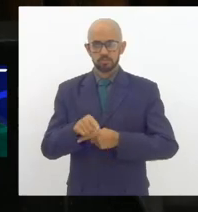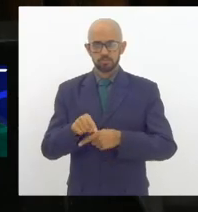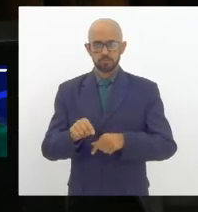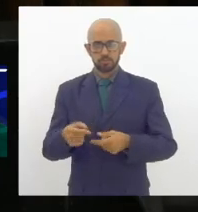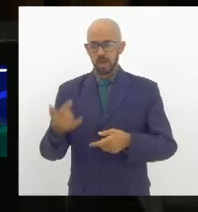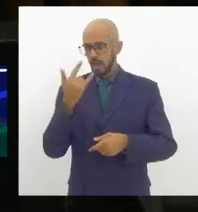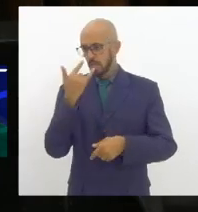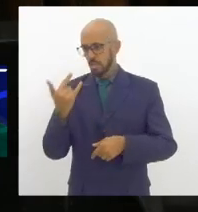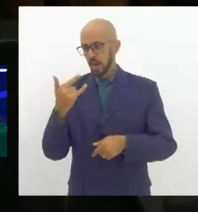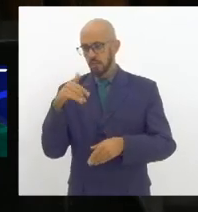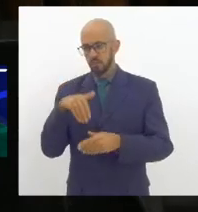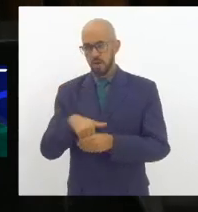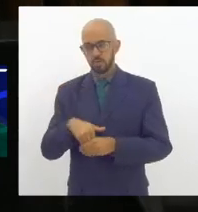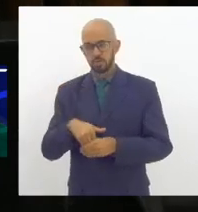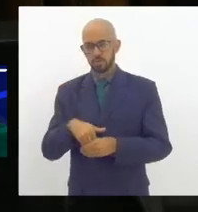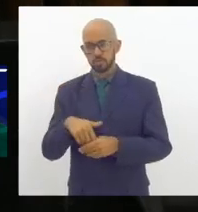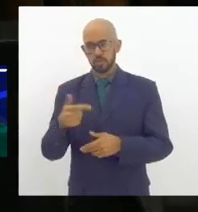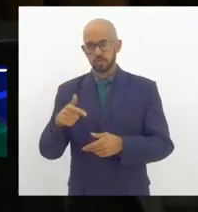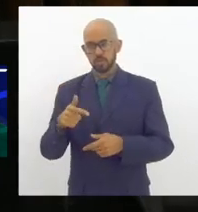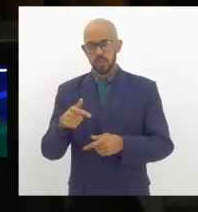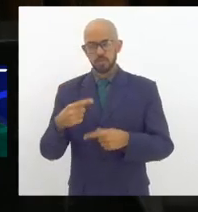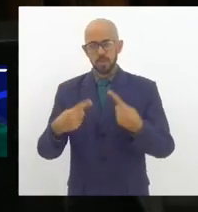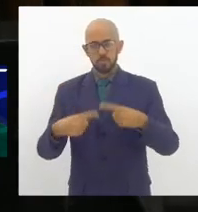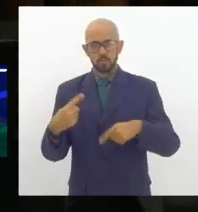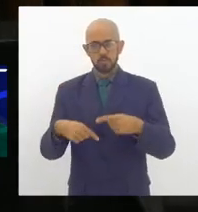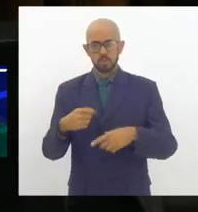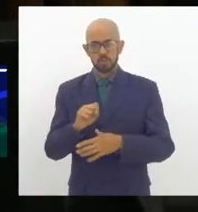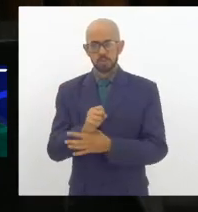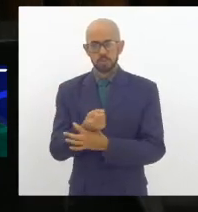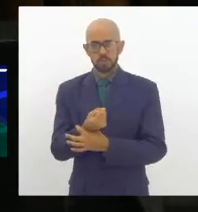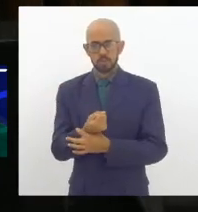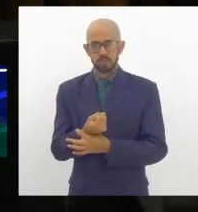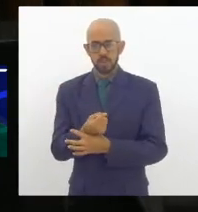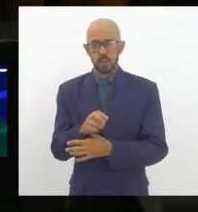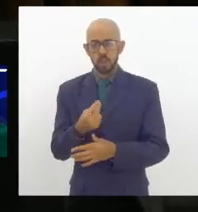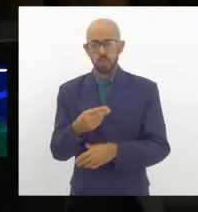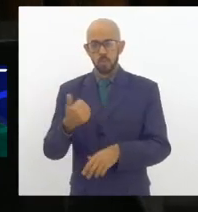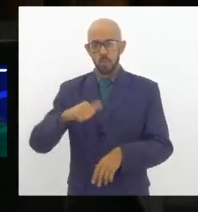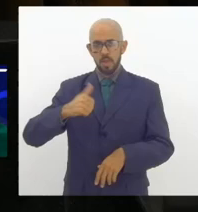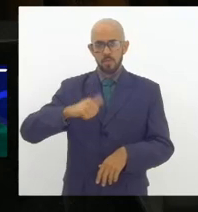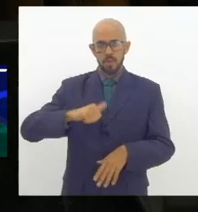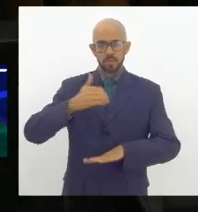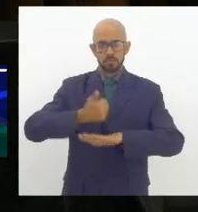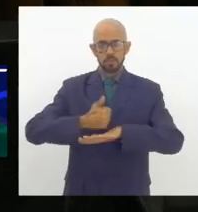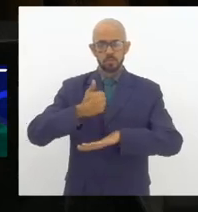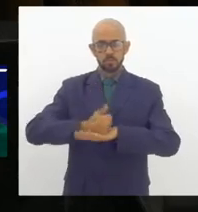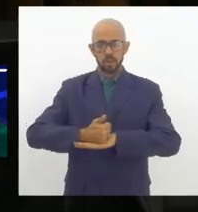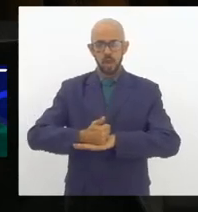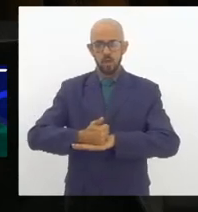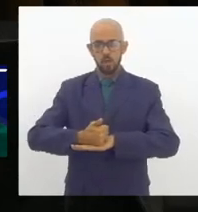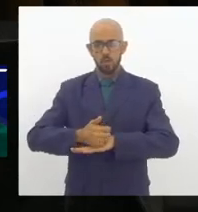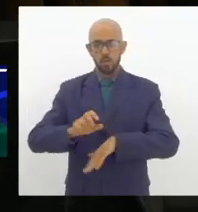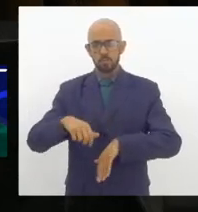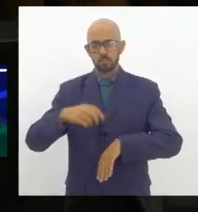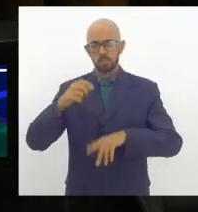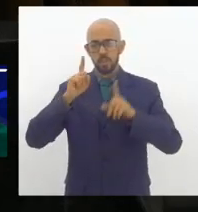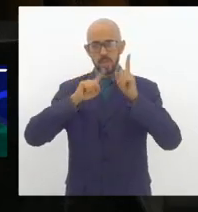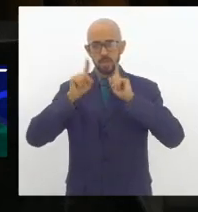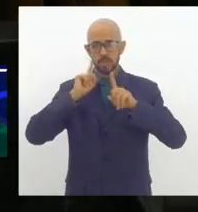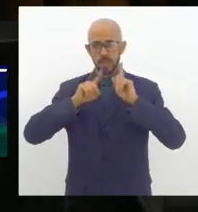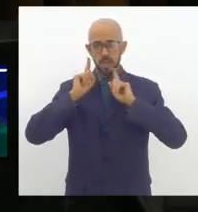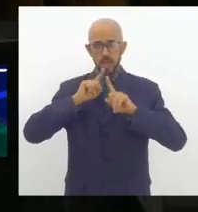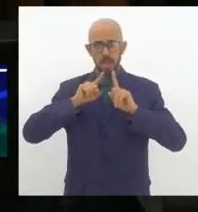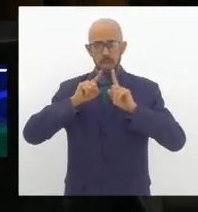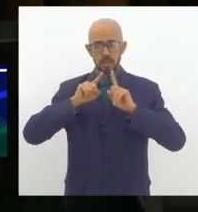voto não tem uma política de segurança não tem uma política qualificação de mão de obra Maricá figura